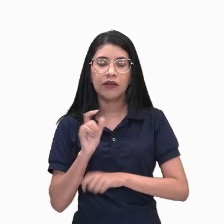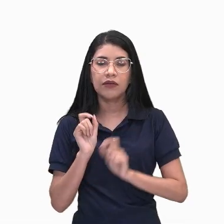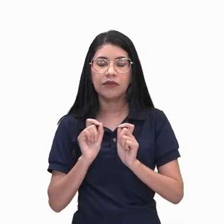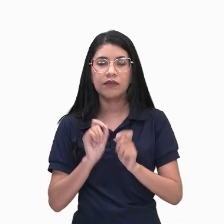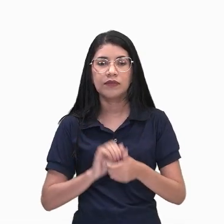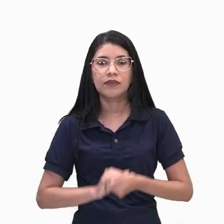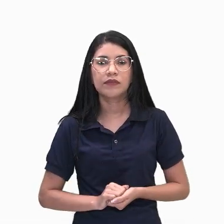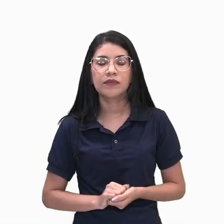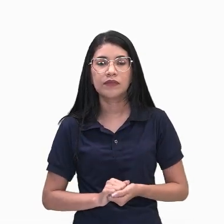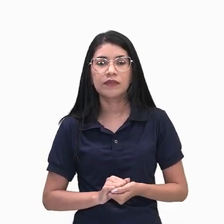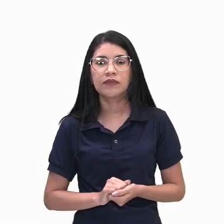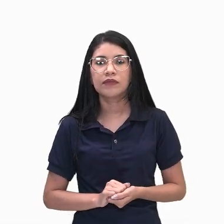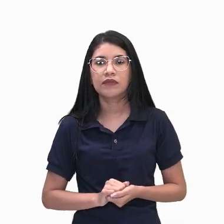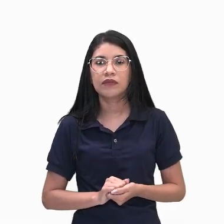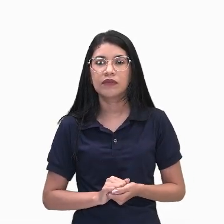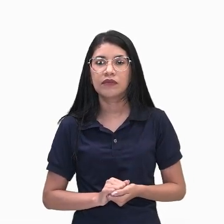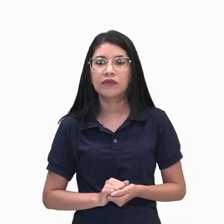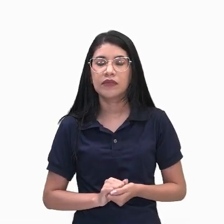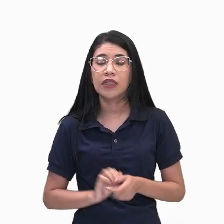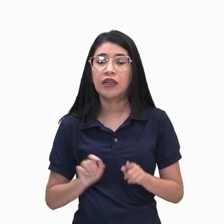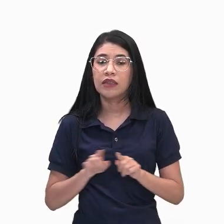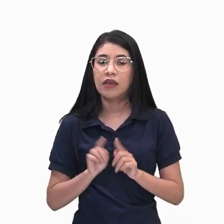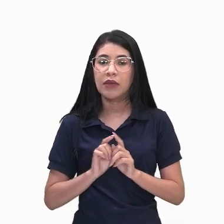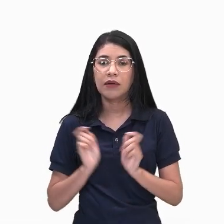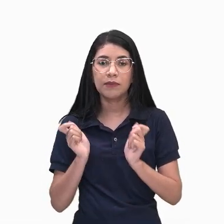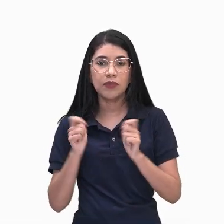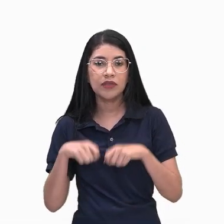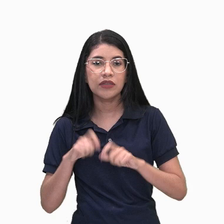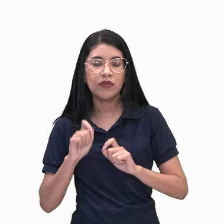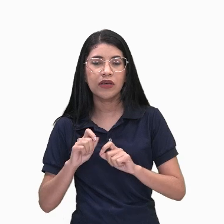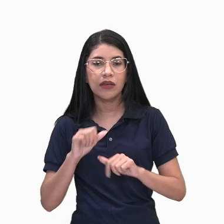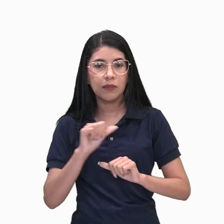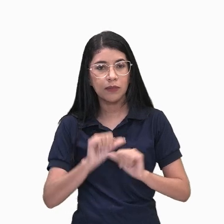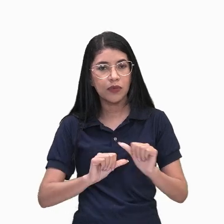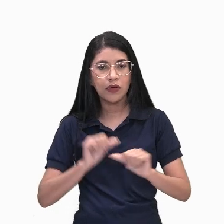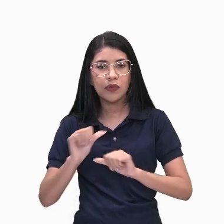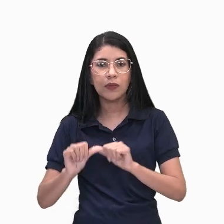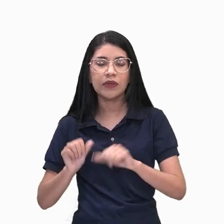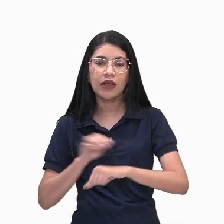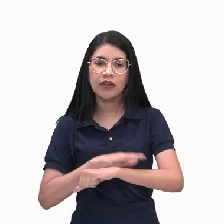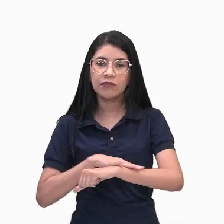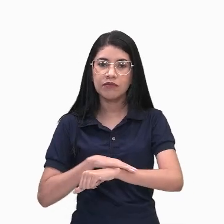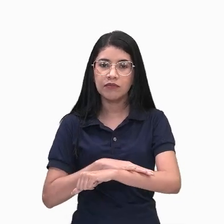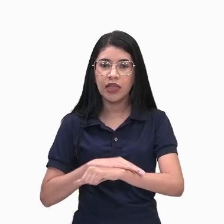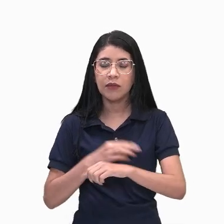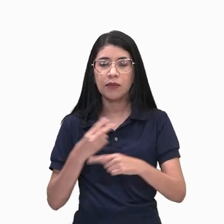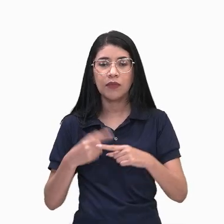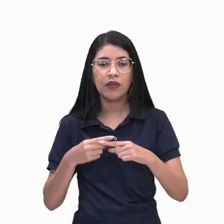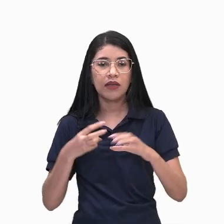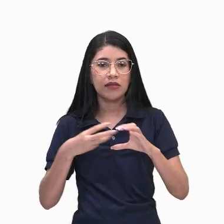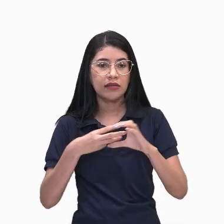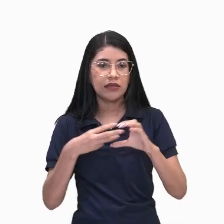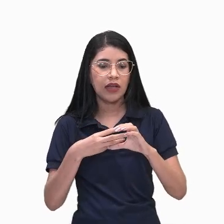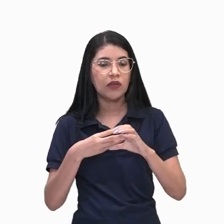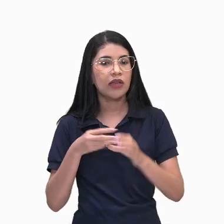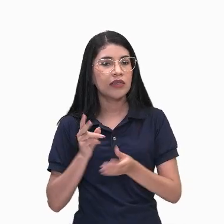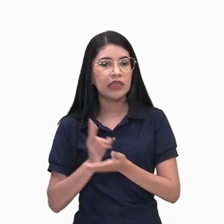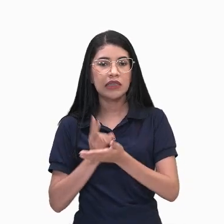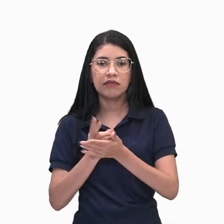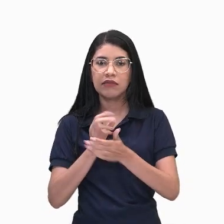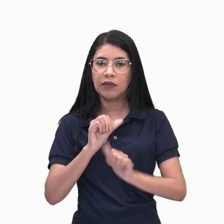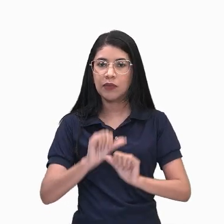imagem. Tem também a característica de renovação contínua. As células são constantemente